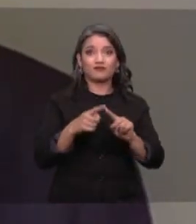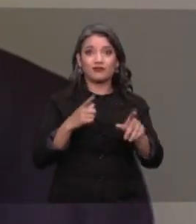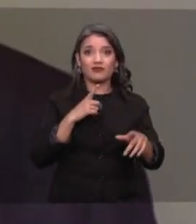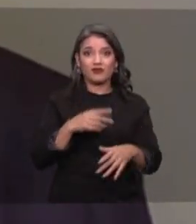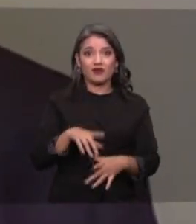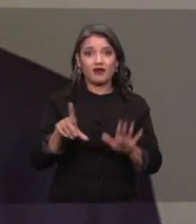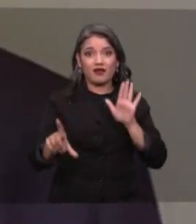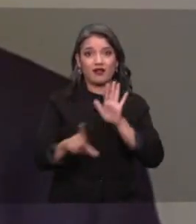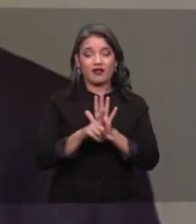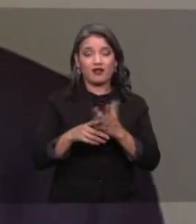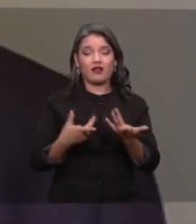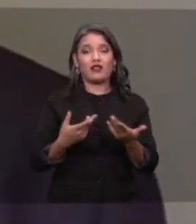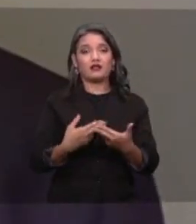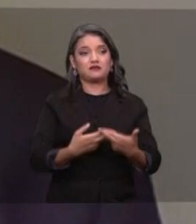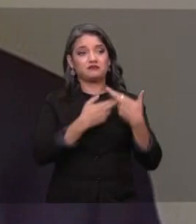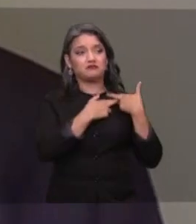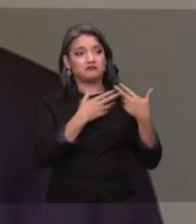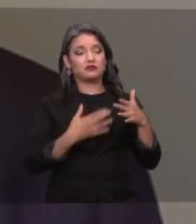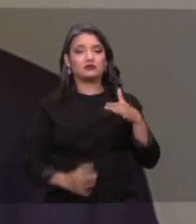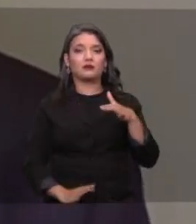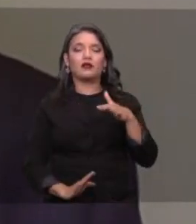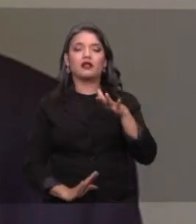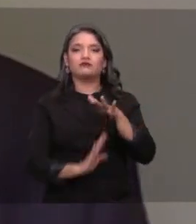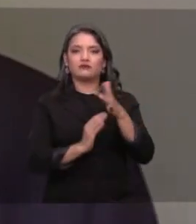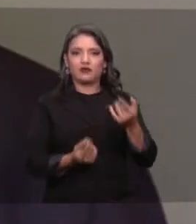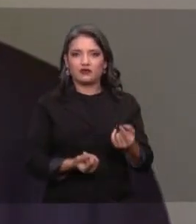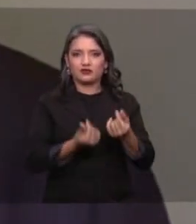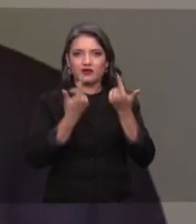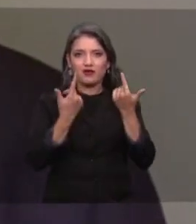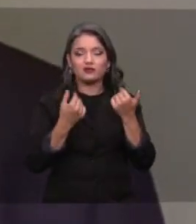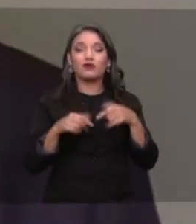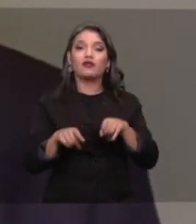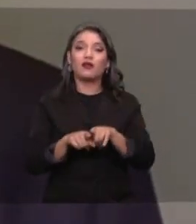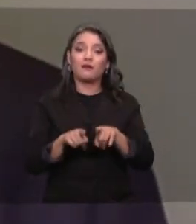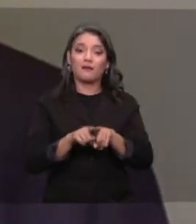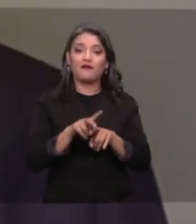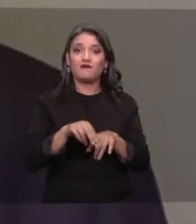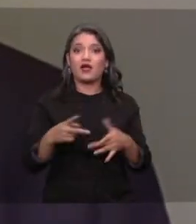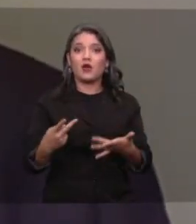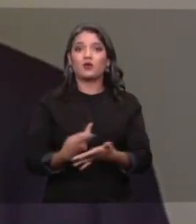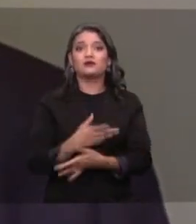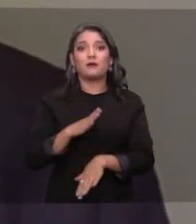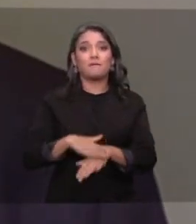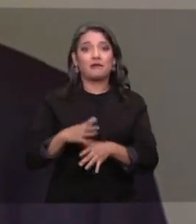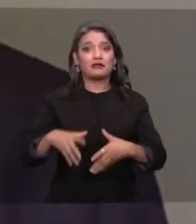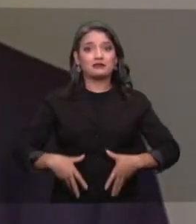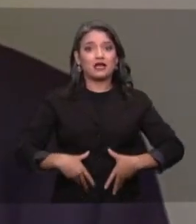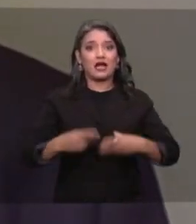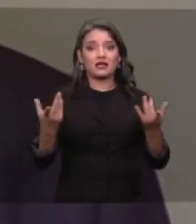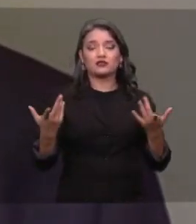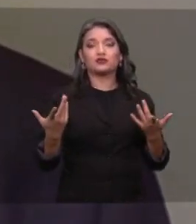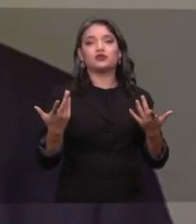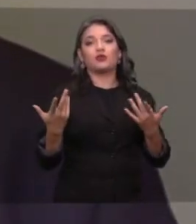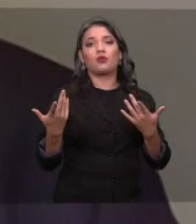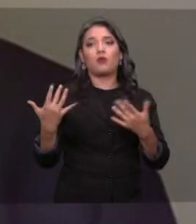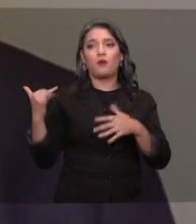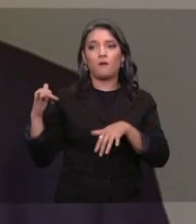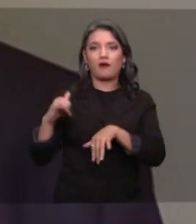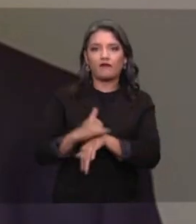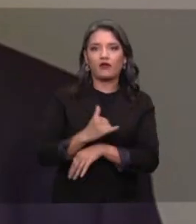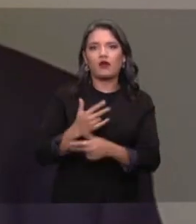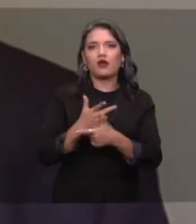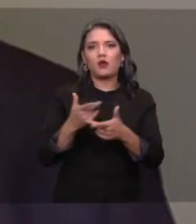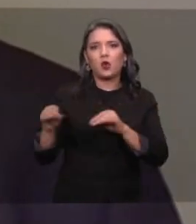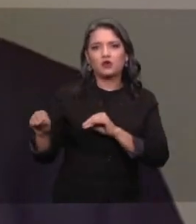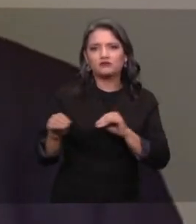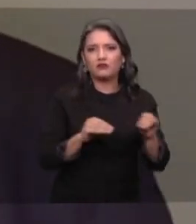Fiscal, bem como no que tange ao gasto com deslocamentos e diárias dos magistrados que deverão atender em outras